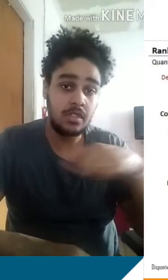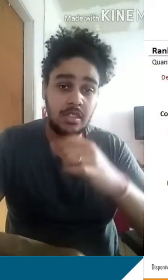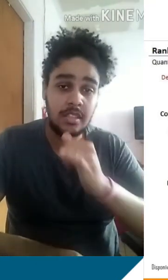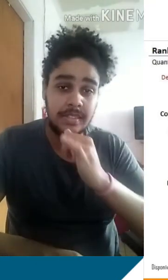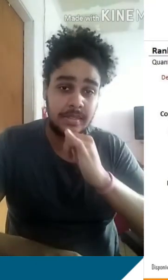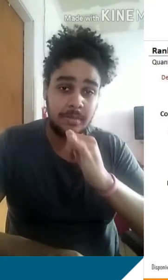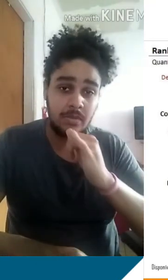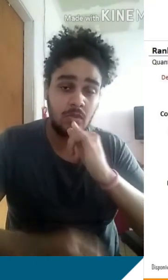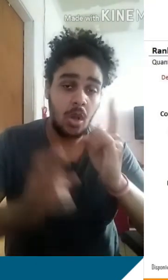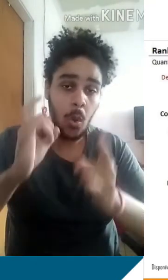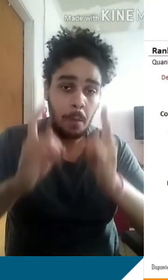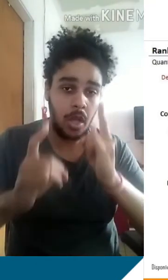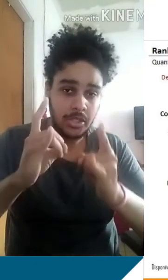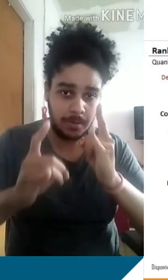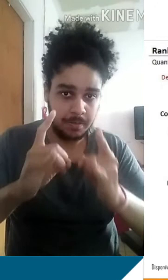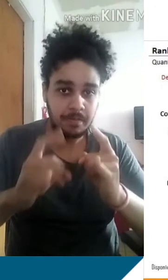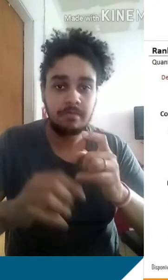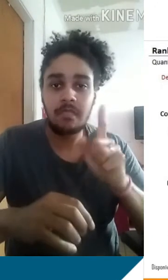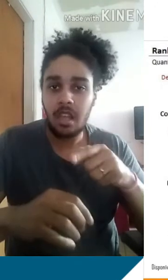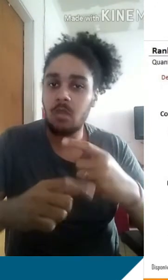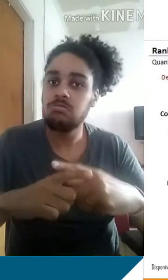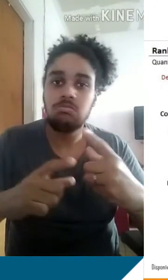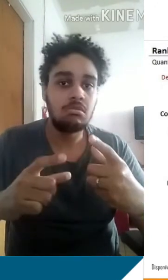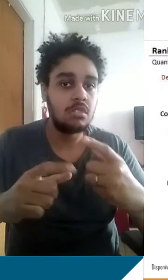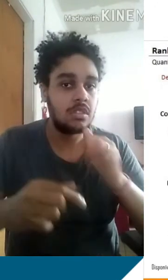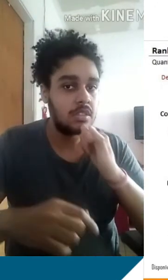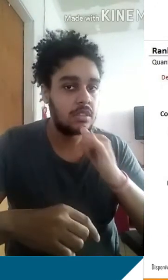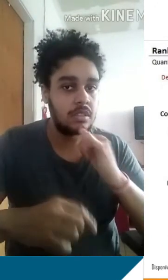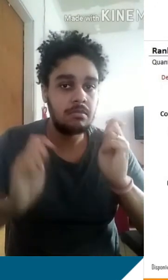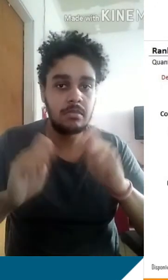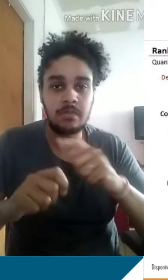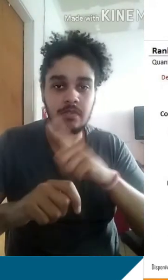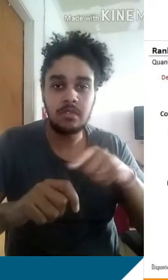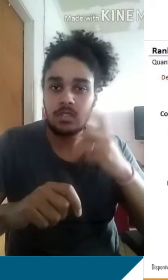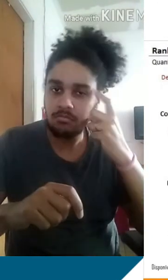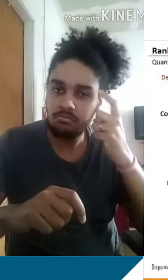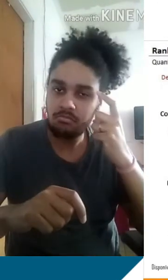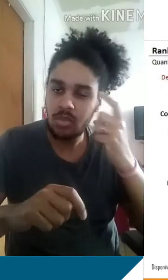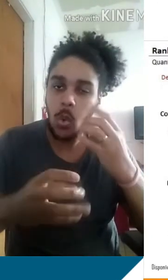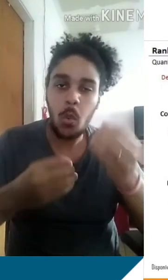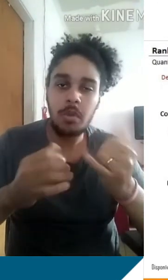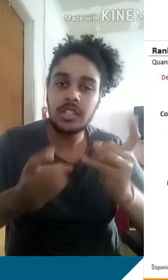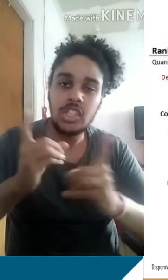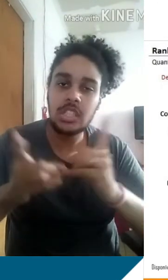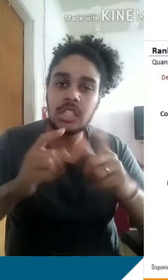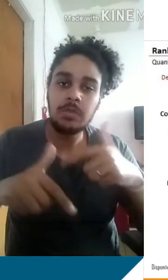você imaginar a dinâmica do trabalho associada à tecnologia. Você vai perceber que alguns países no mundo